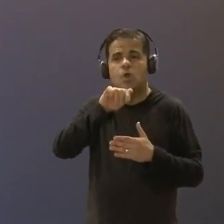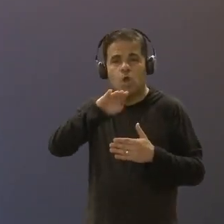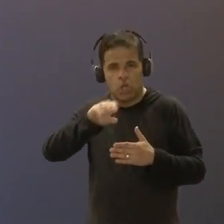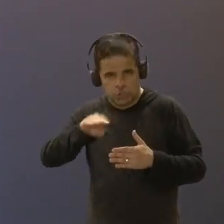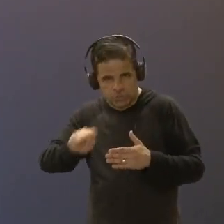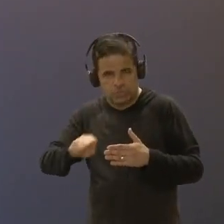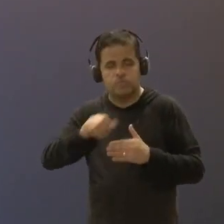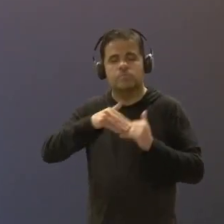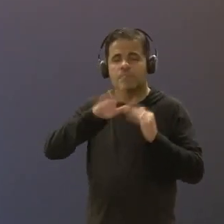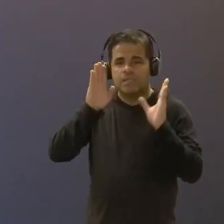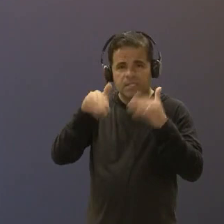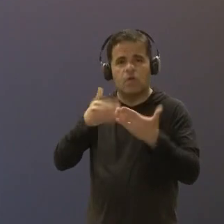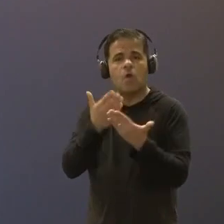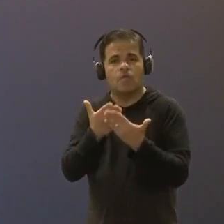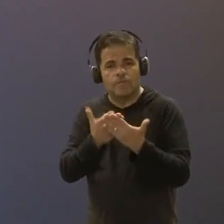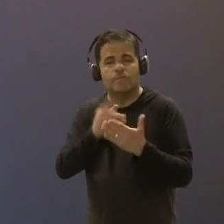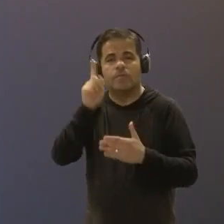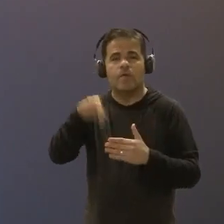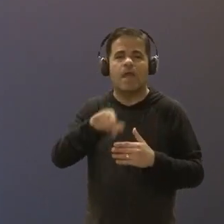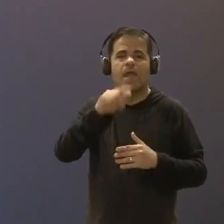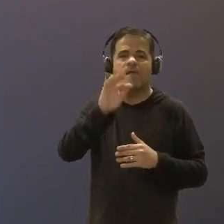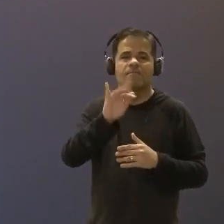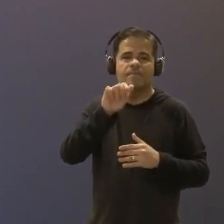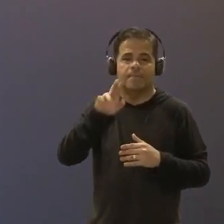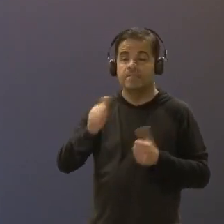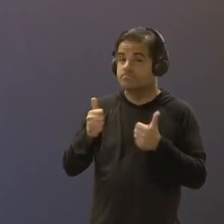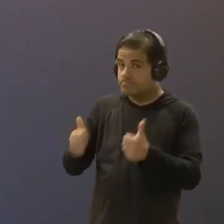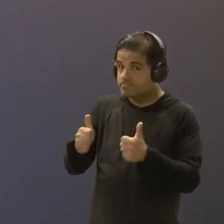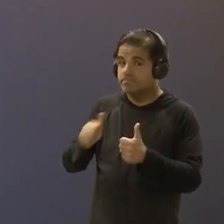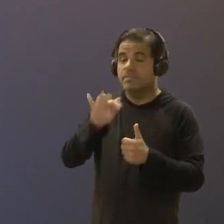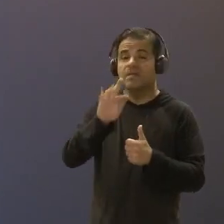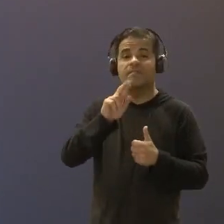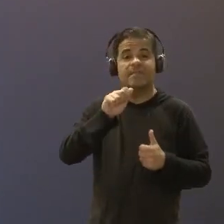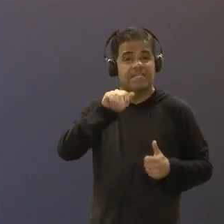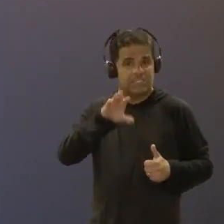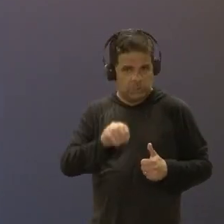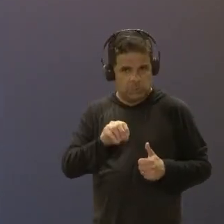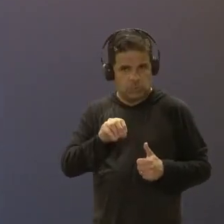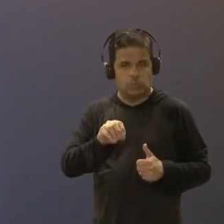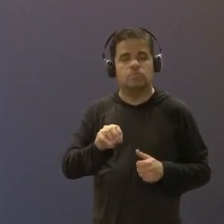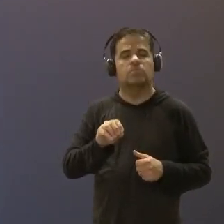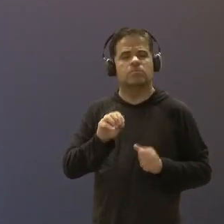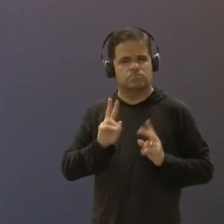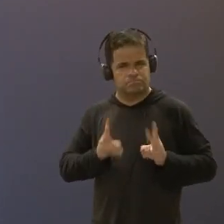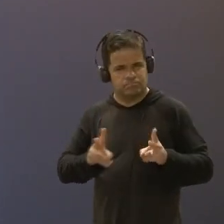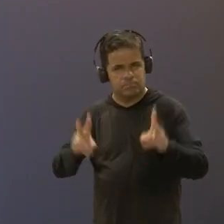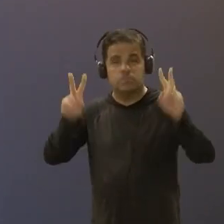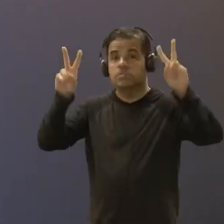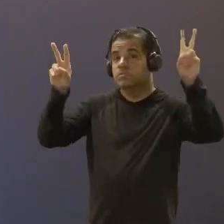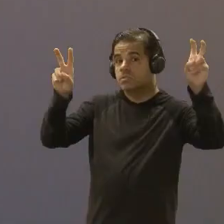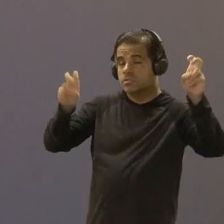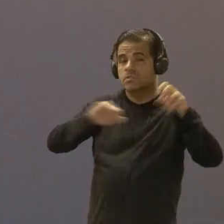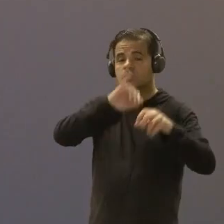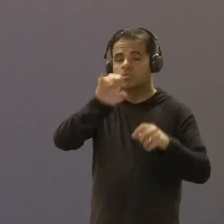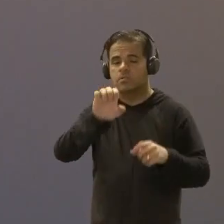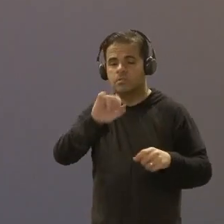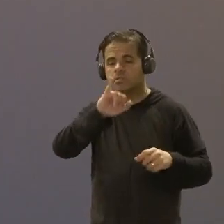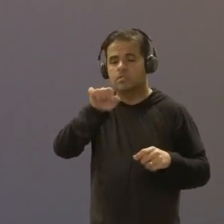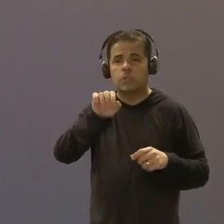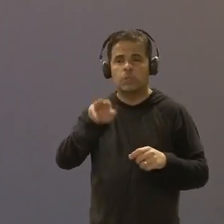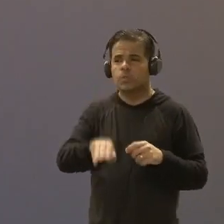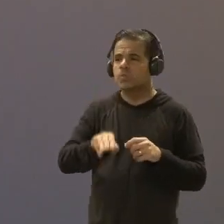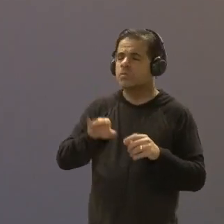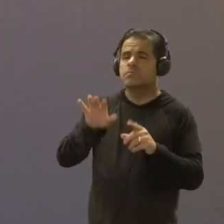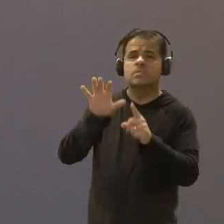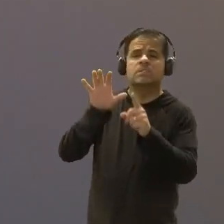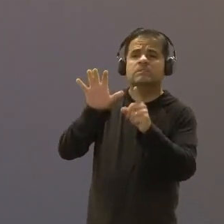fibras. Muito bem. Francisco de Assis, a gente vai continuar ainda um pouquinho no tema do jejum. Qual a influência